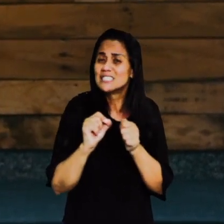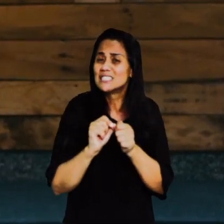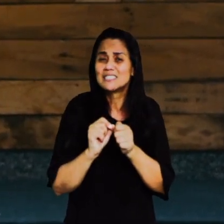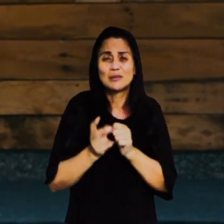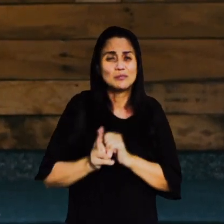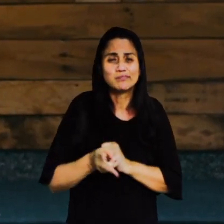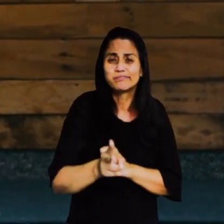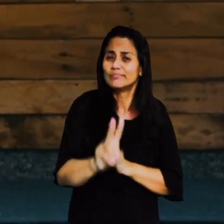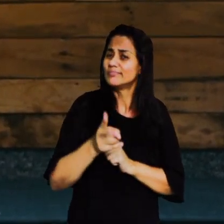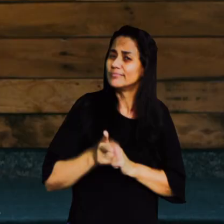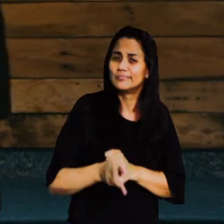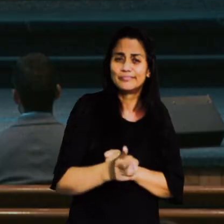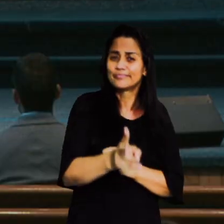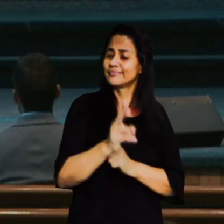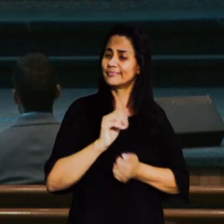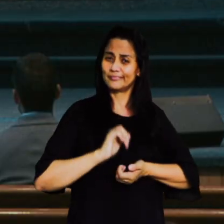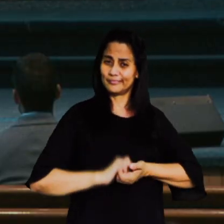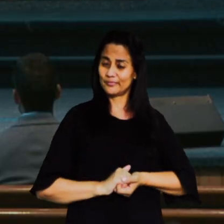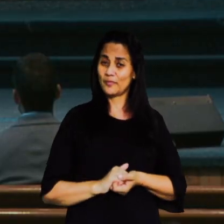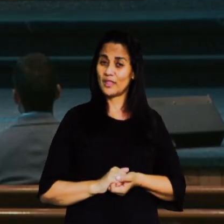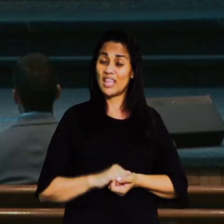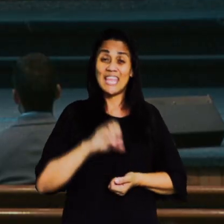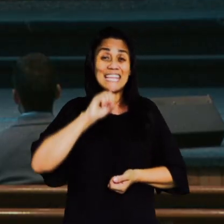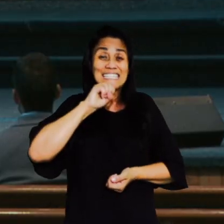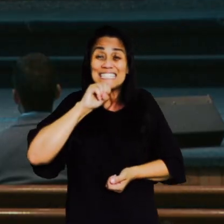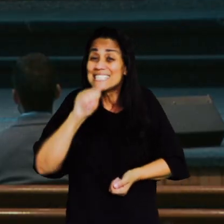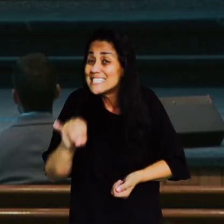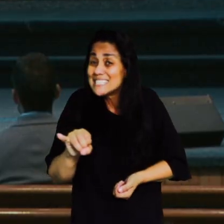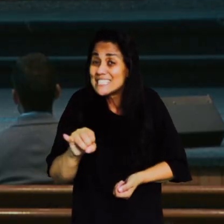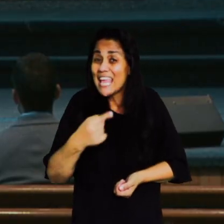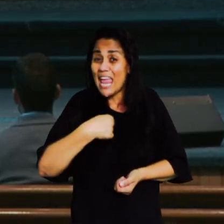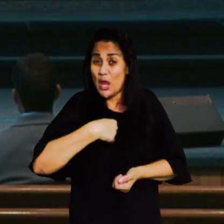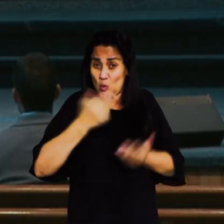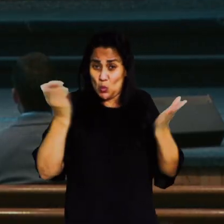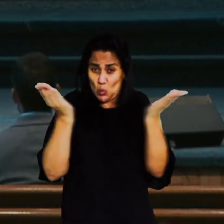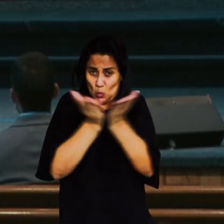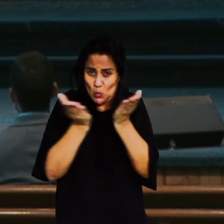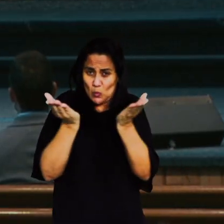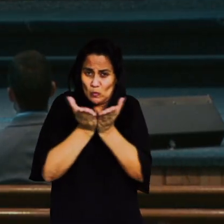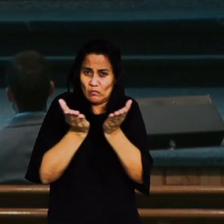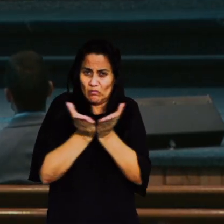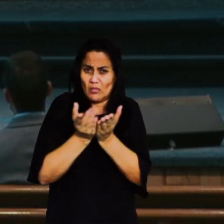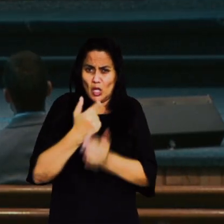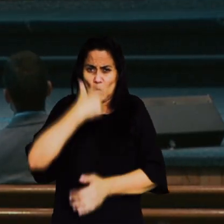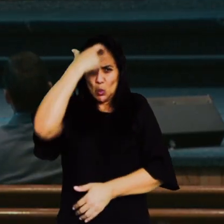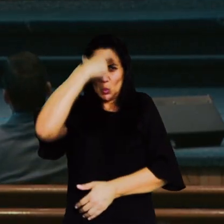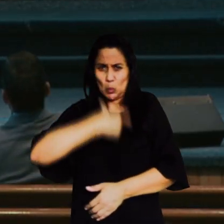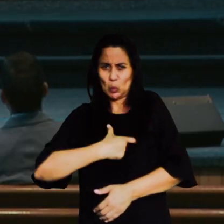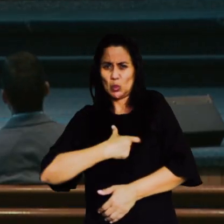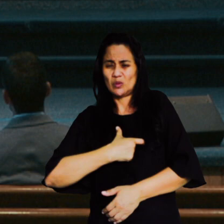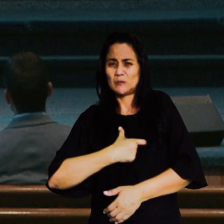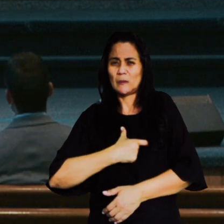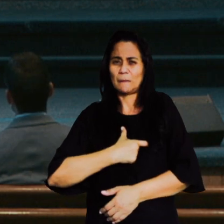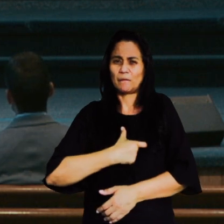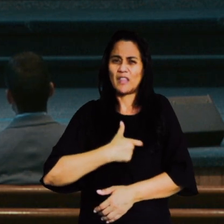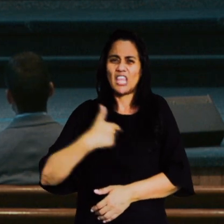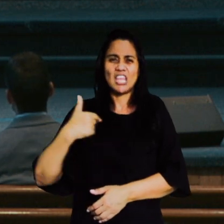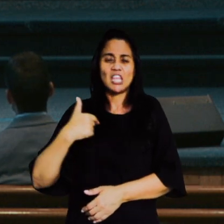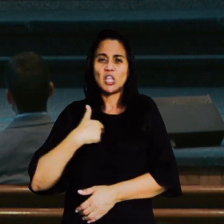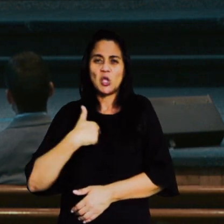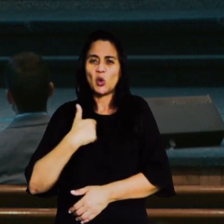constantemente. Se eu sou cristão e não sou